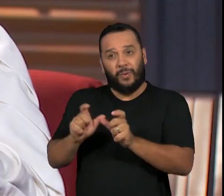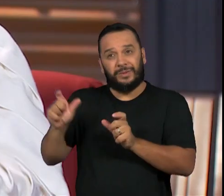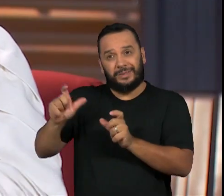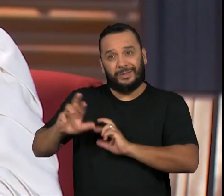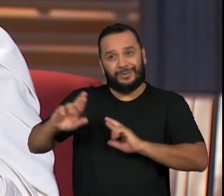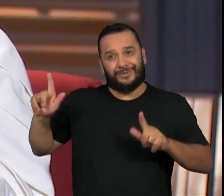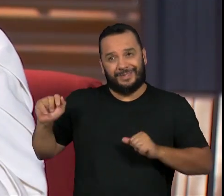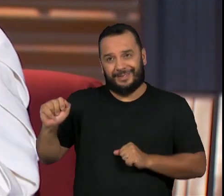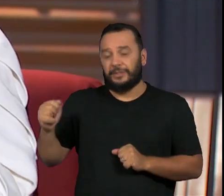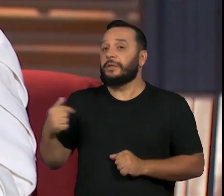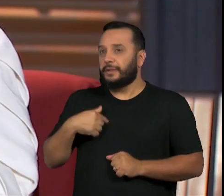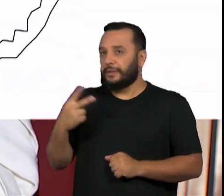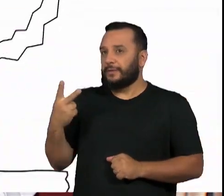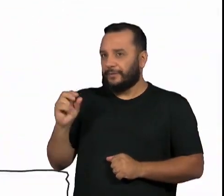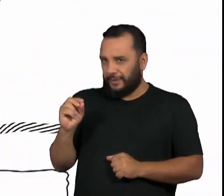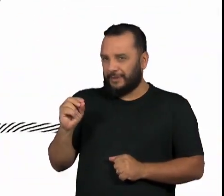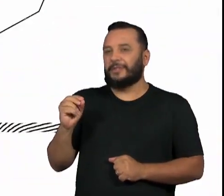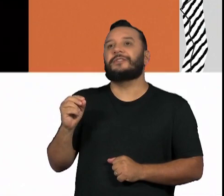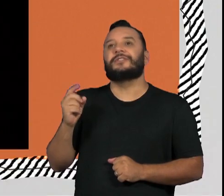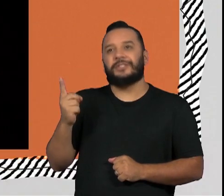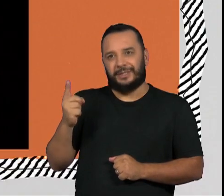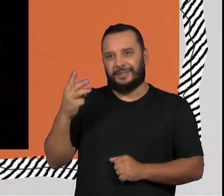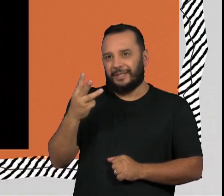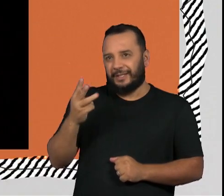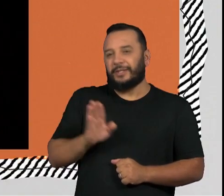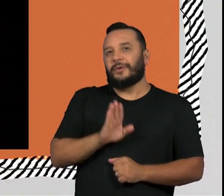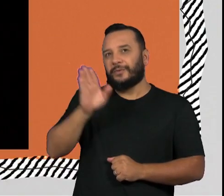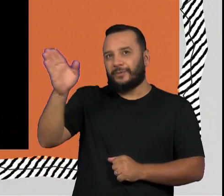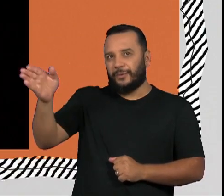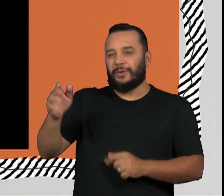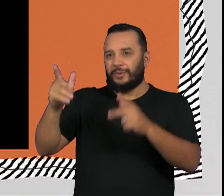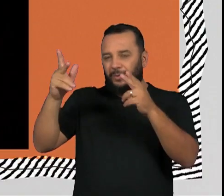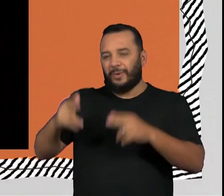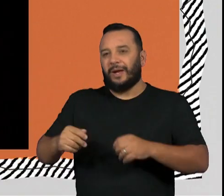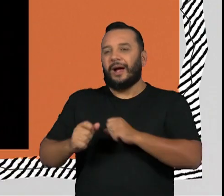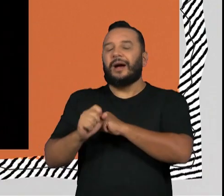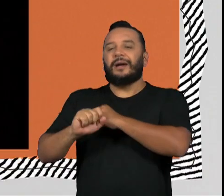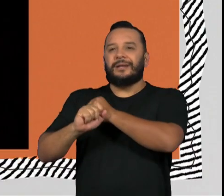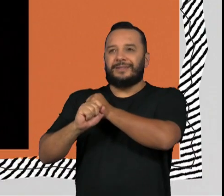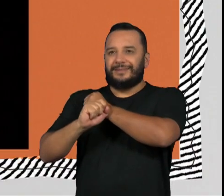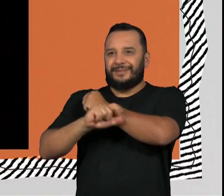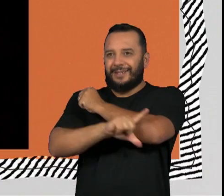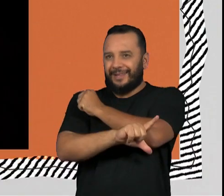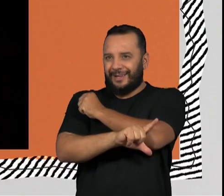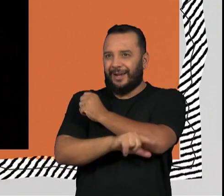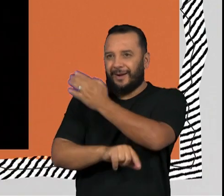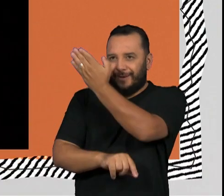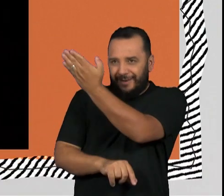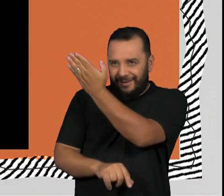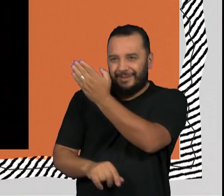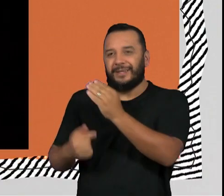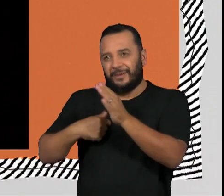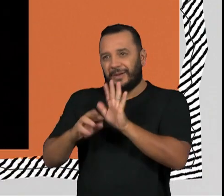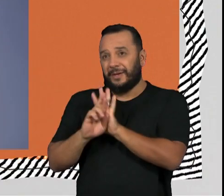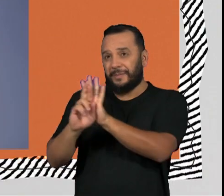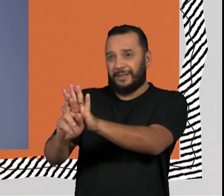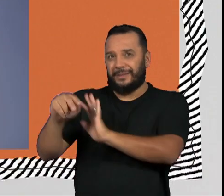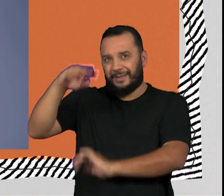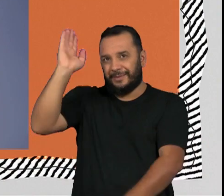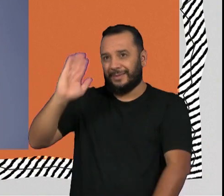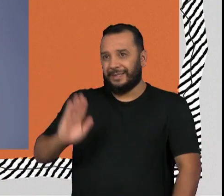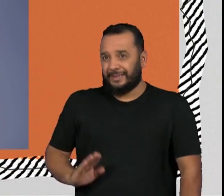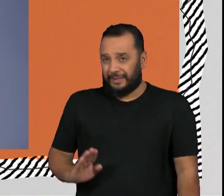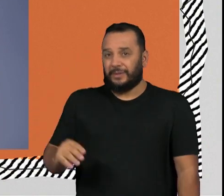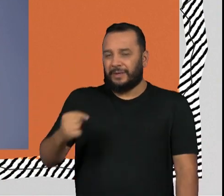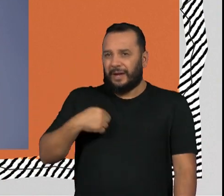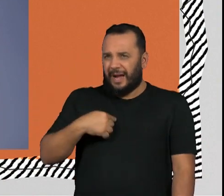para representar o Brasil na Dakar Fashion Week no Senegal, que foi o meu primeiro choque, né, que me fez entender o quanto,